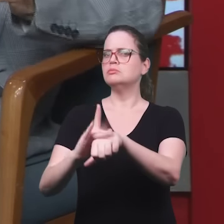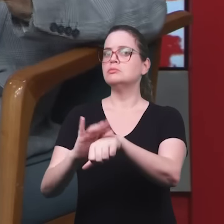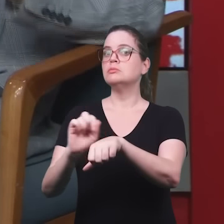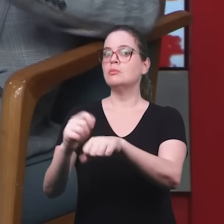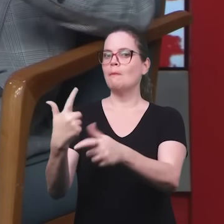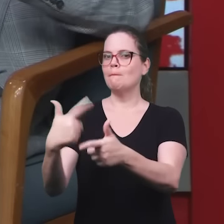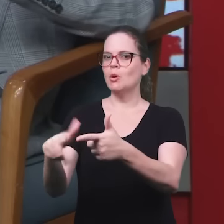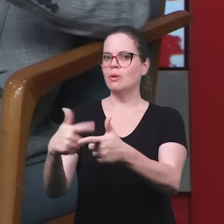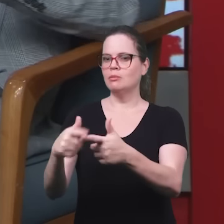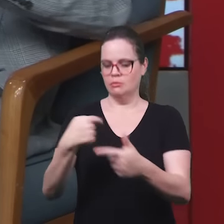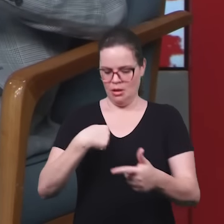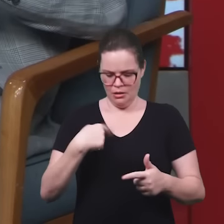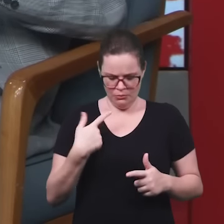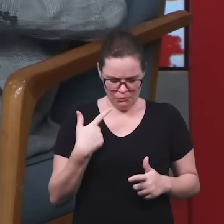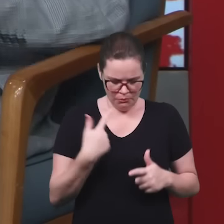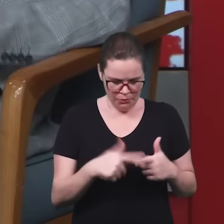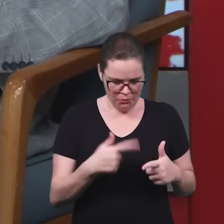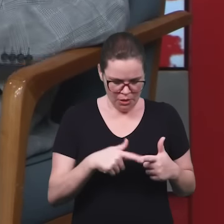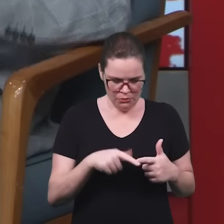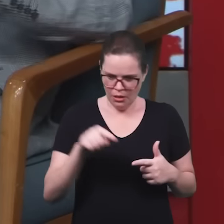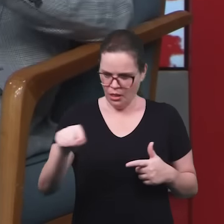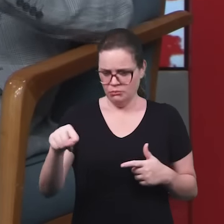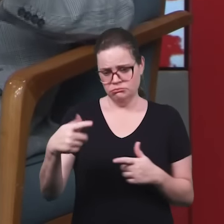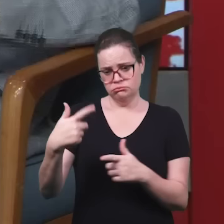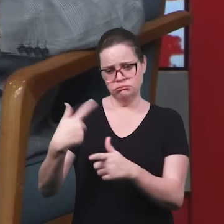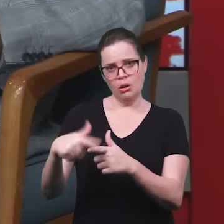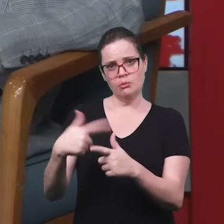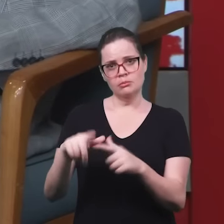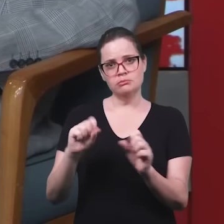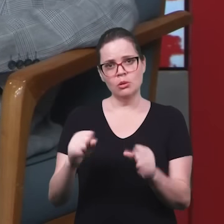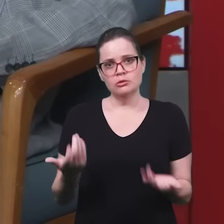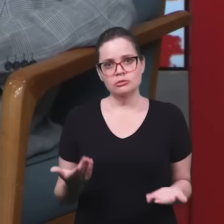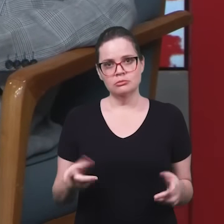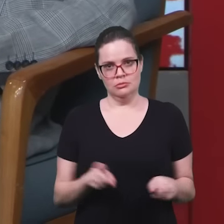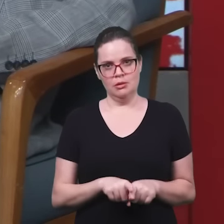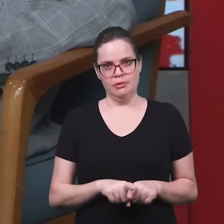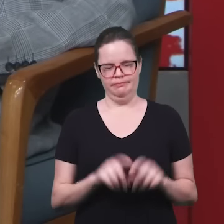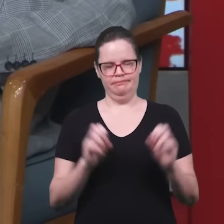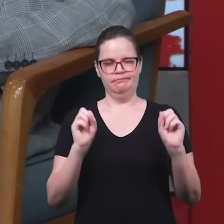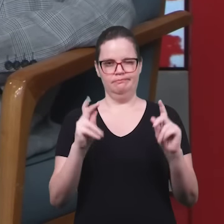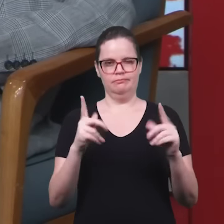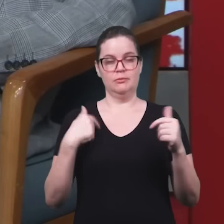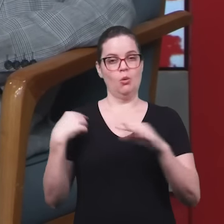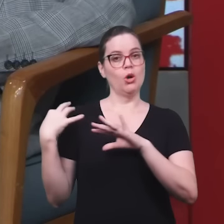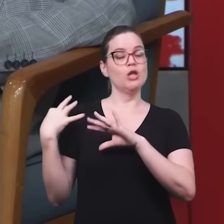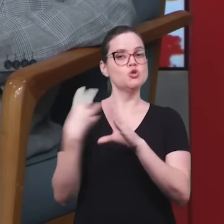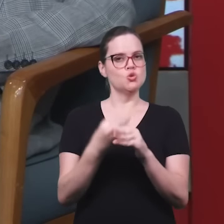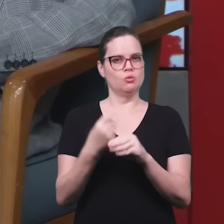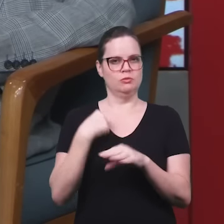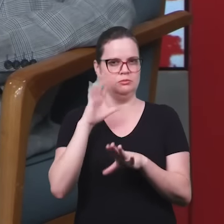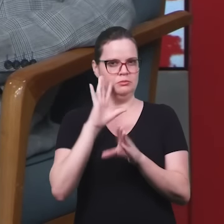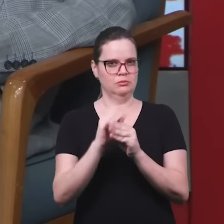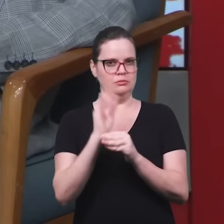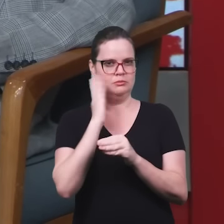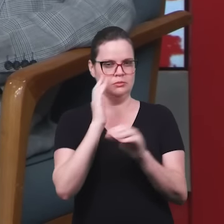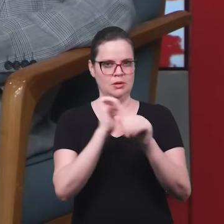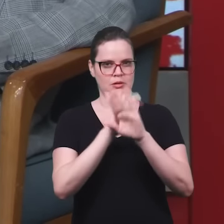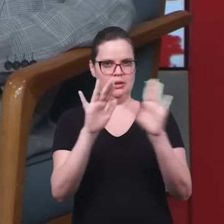então eu estou fazendo uma pequena retrospectiva para poder entrar no assunto de hoje.